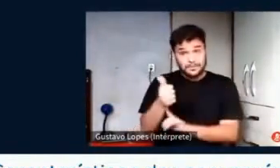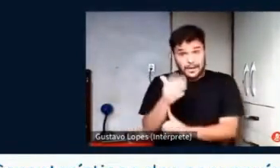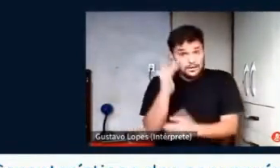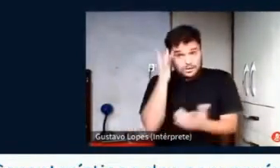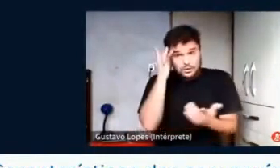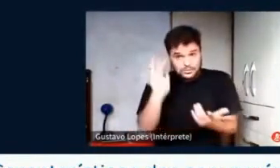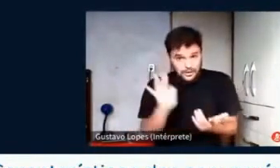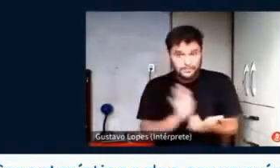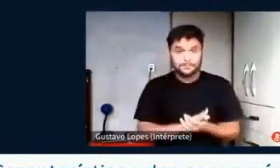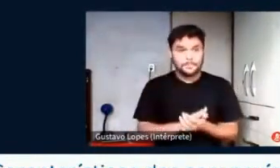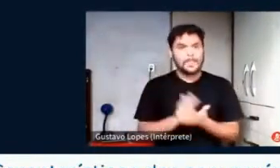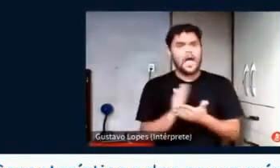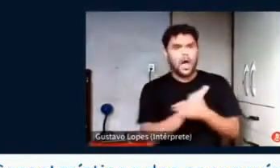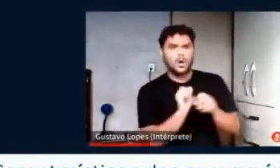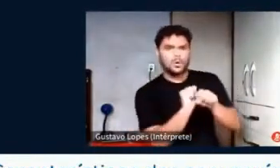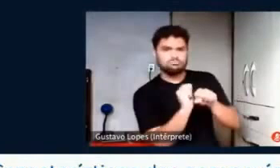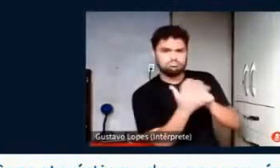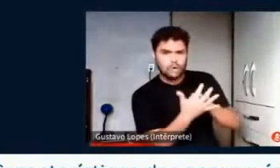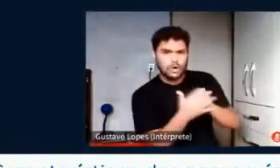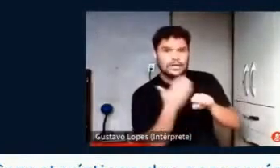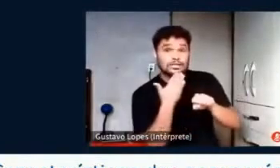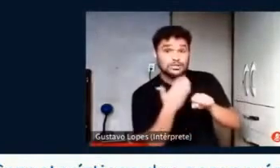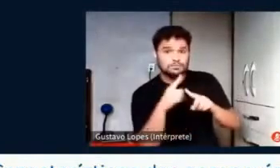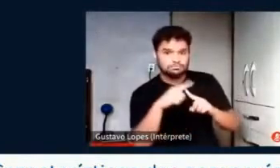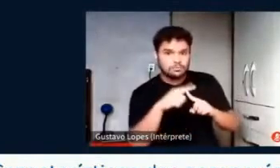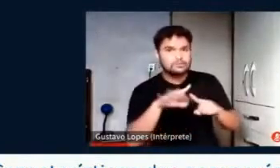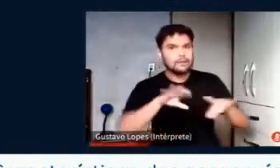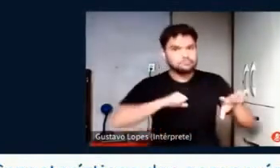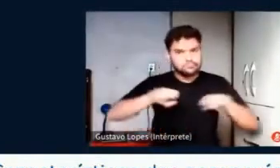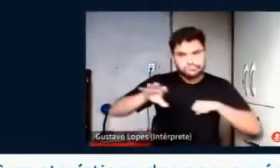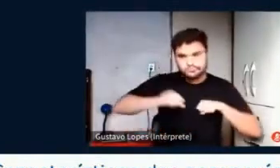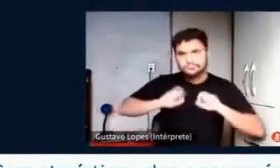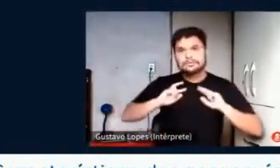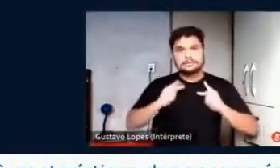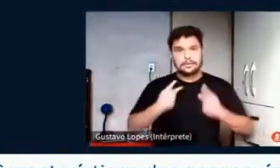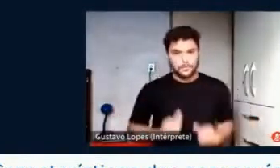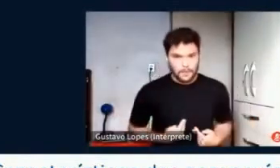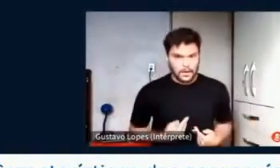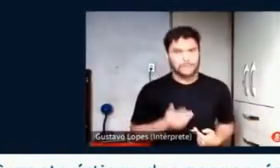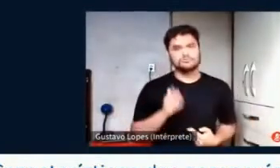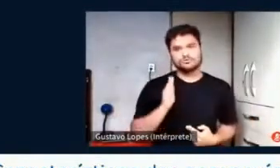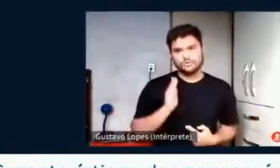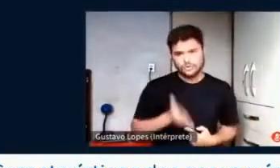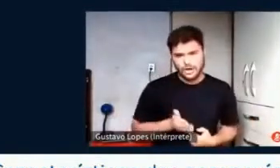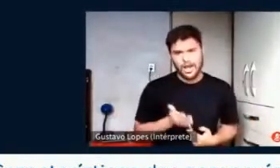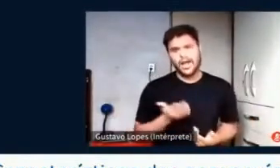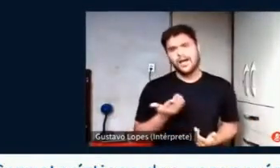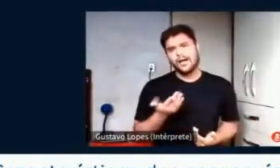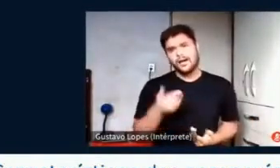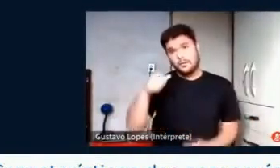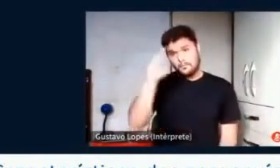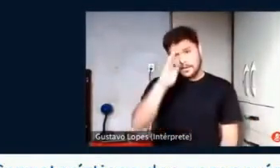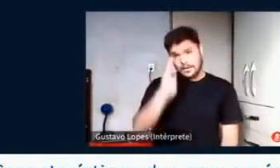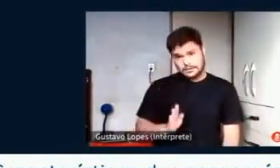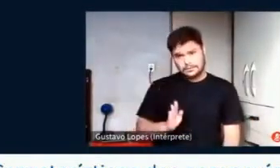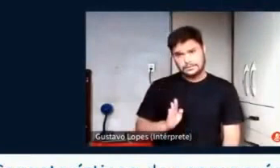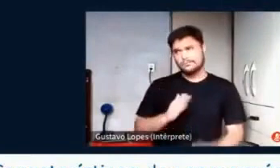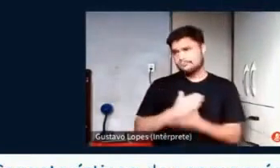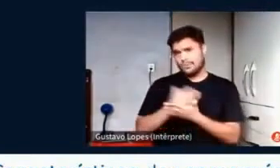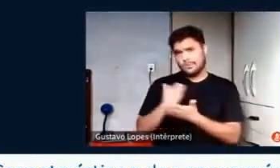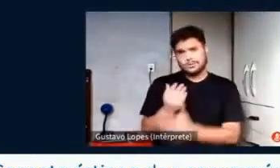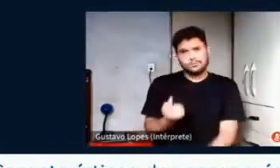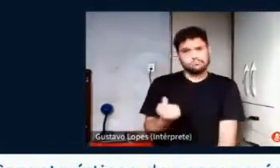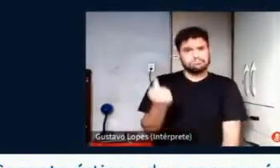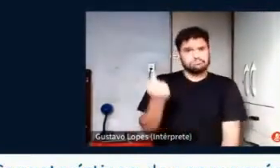coronavírus afetam humanos há muito tempo, ou seja, a gente tem circulação de coronavírus no Brasil há muito mais tempo.